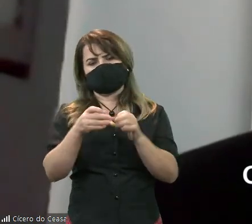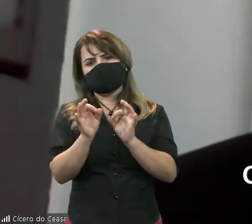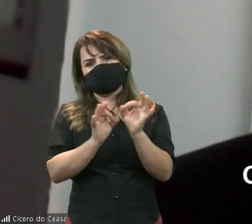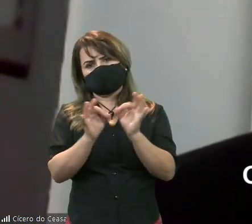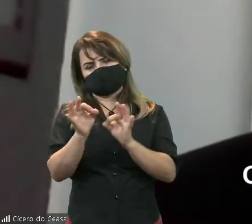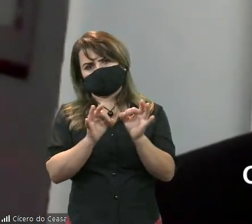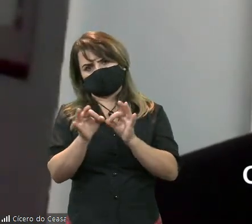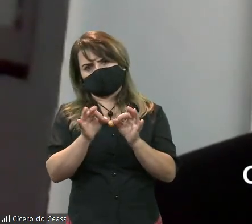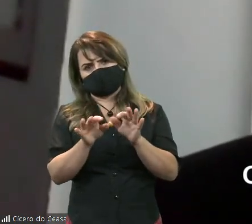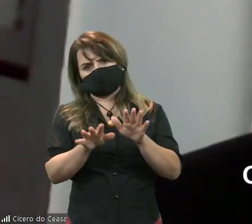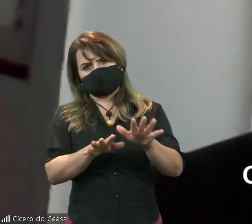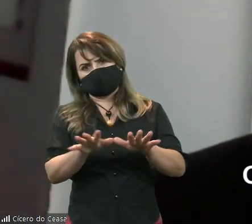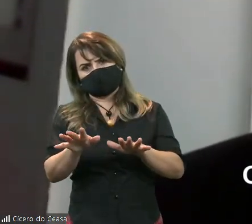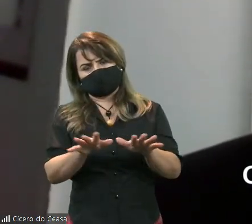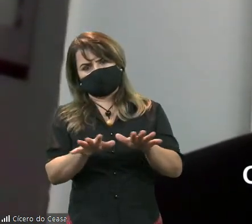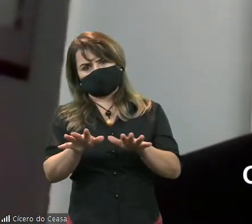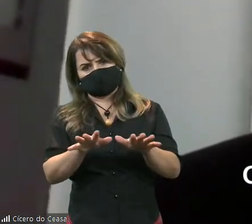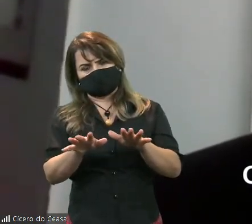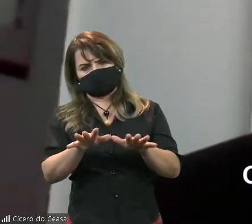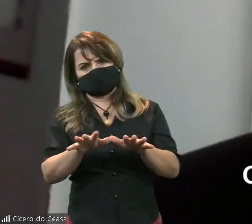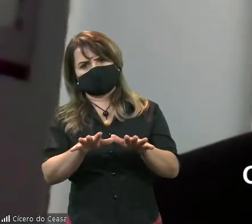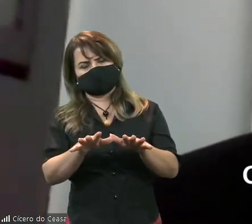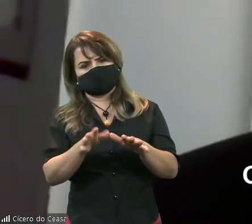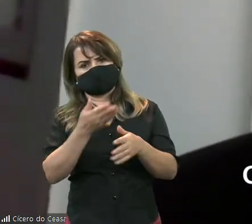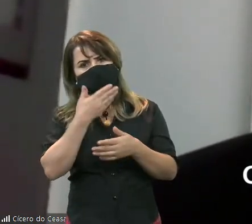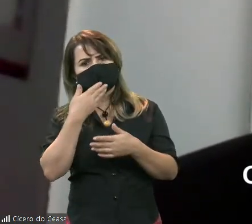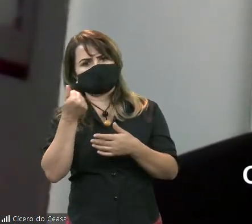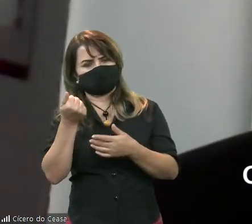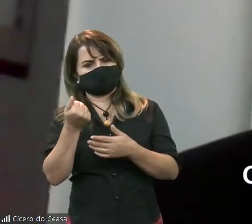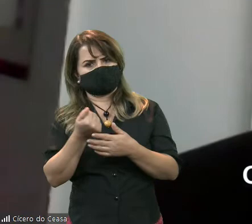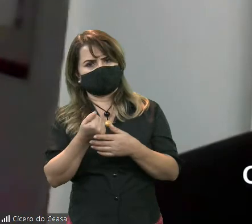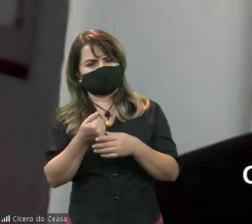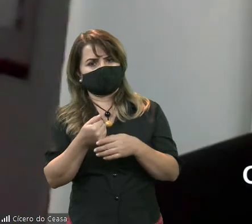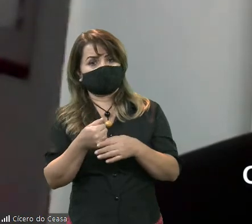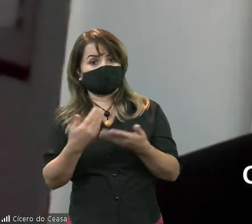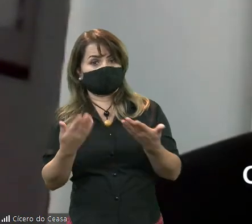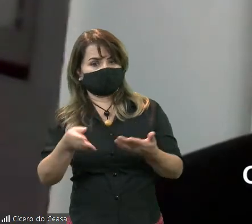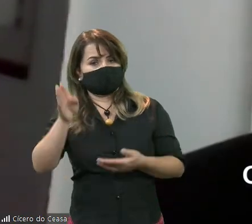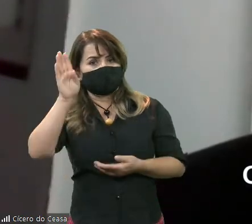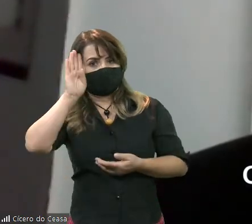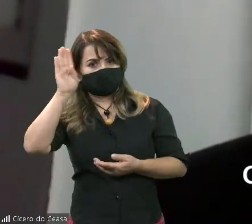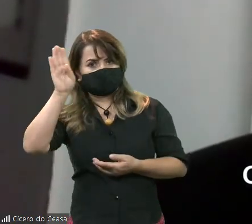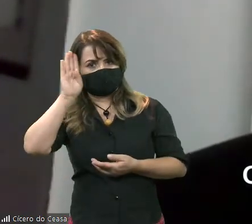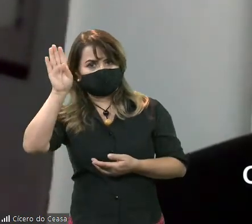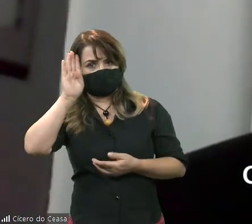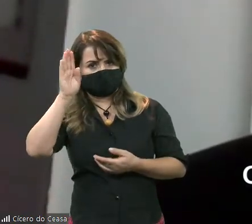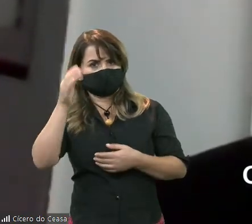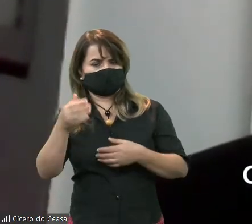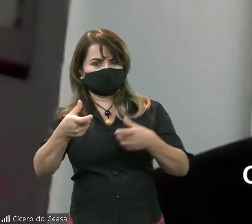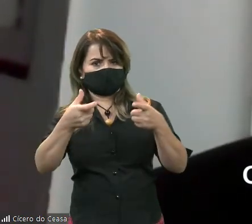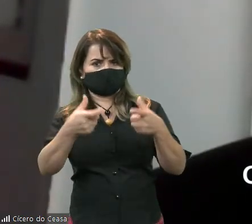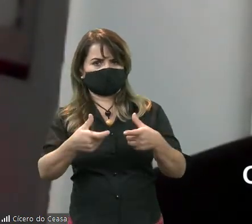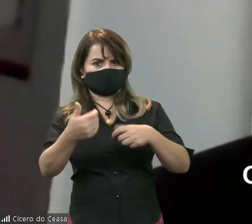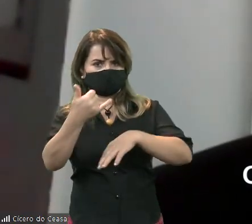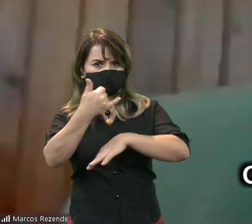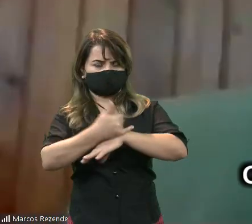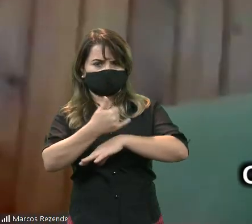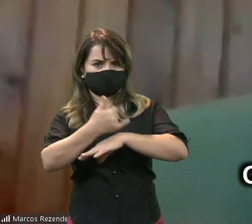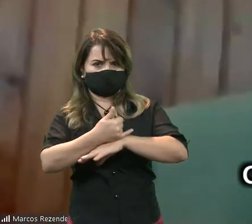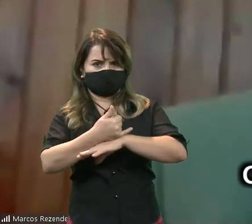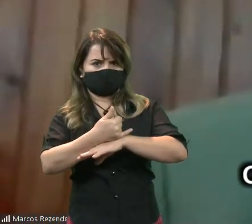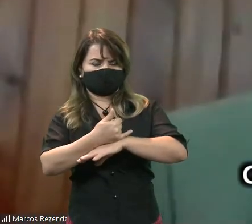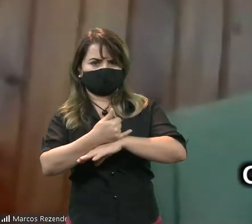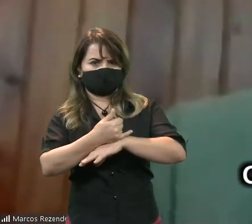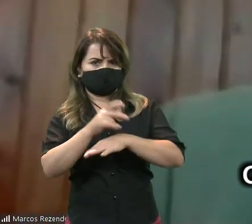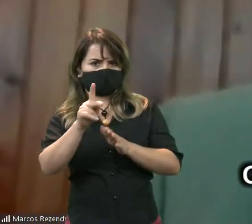da mobilidade e principalmente da ferrovia. Então, eu creio que